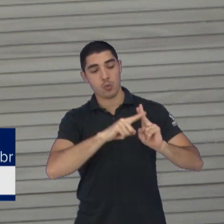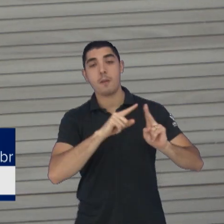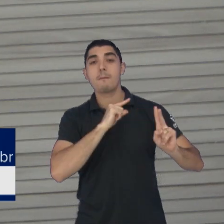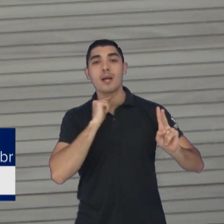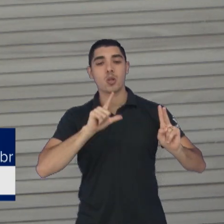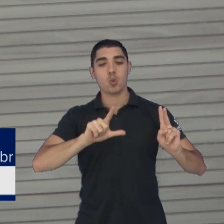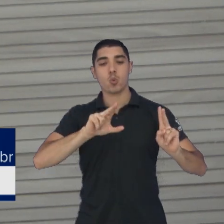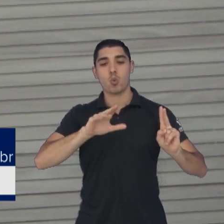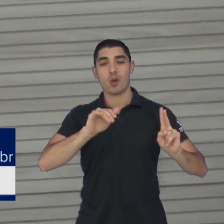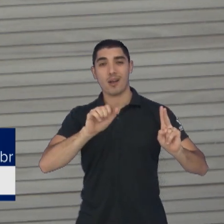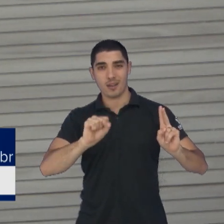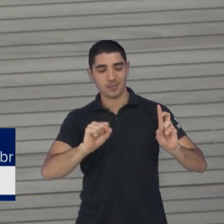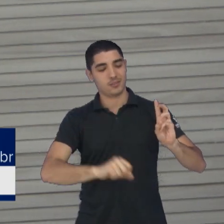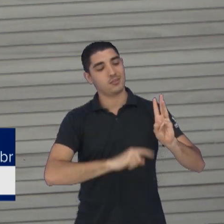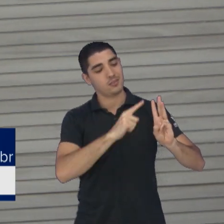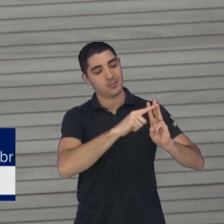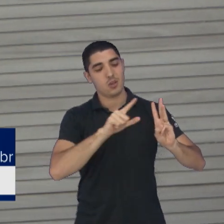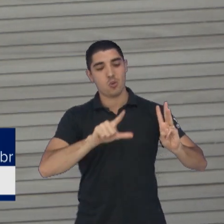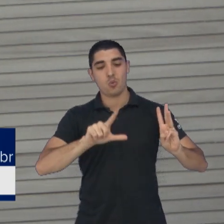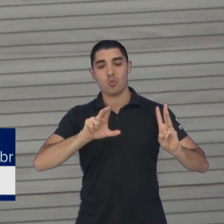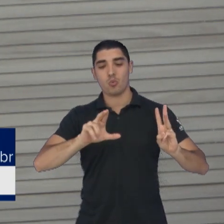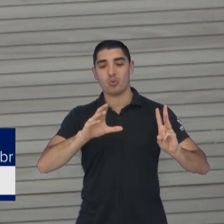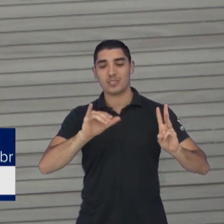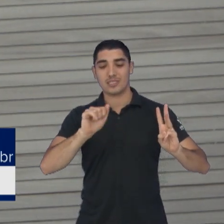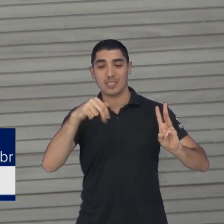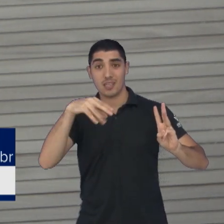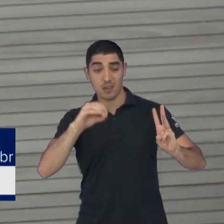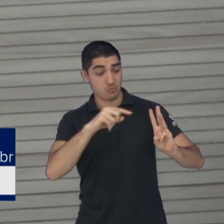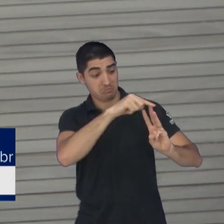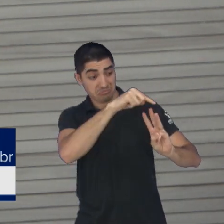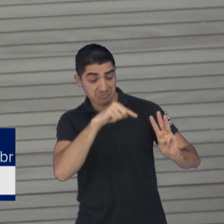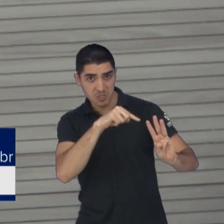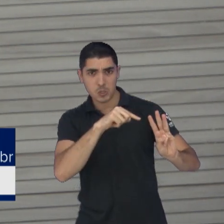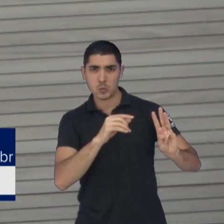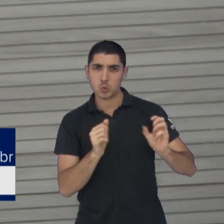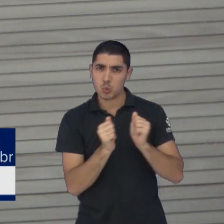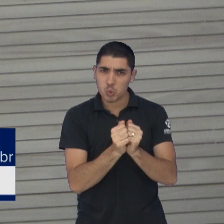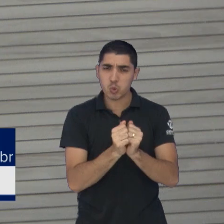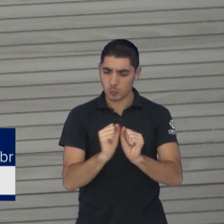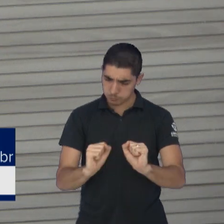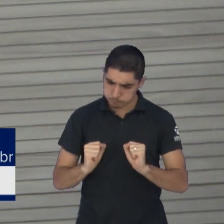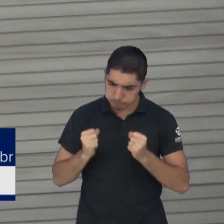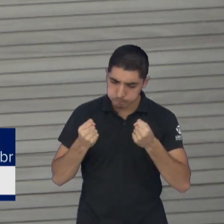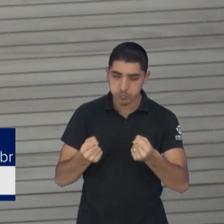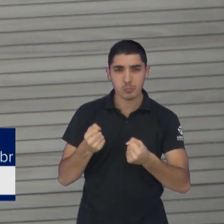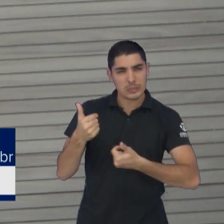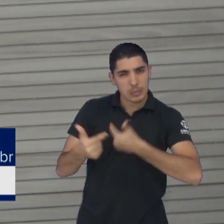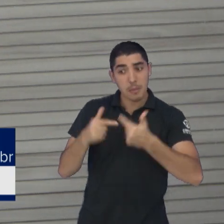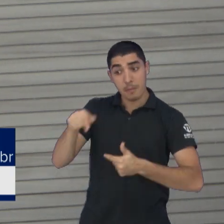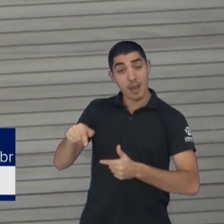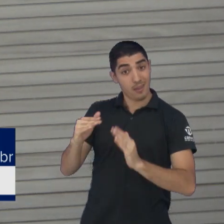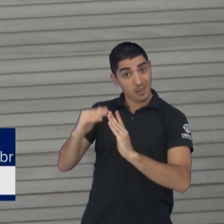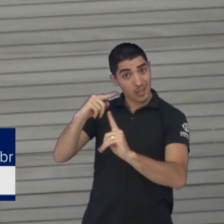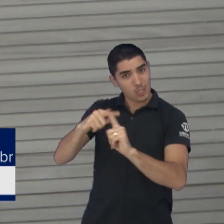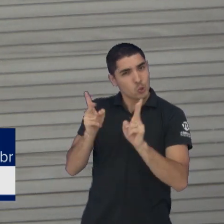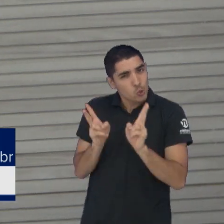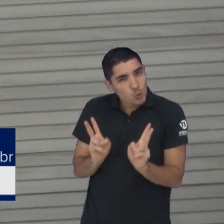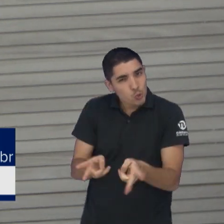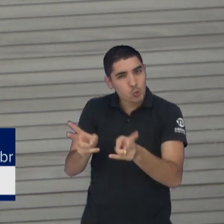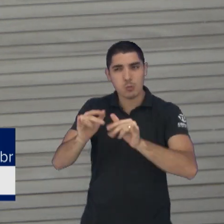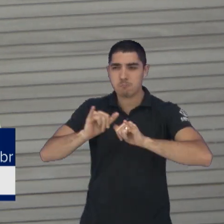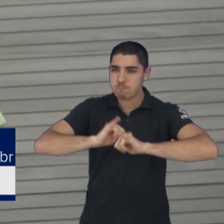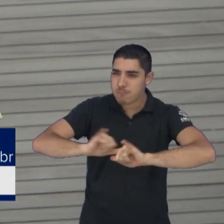firme, trabalhando para que cada dia mais a paróquia seja um canal de evangelização